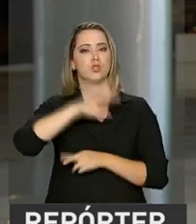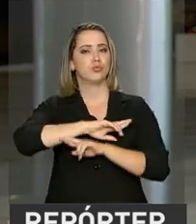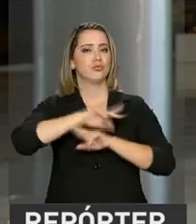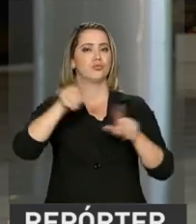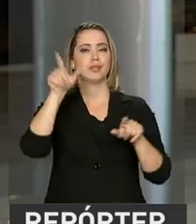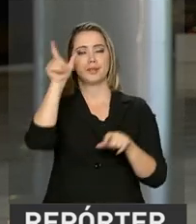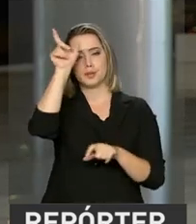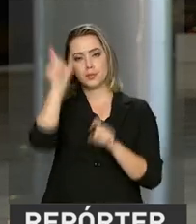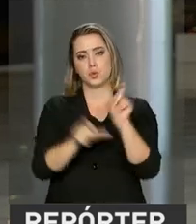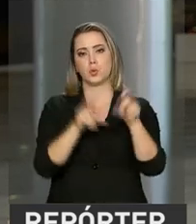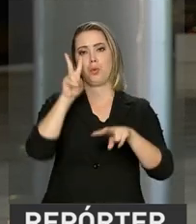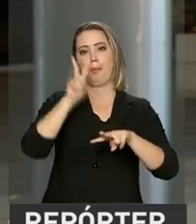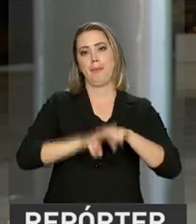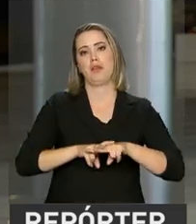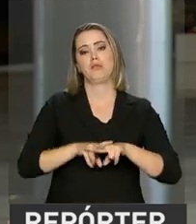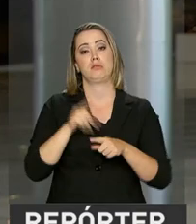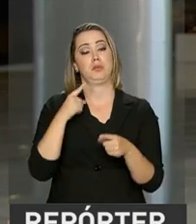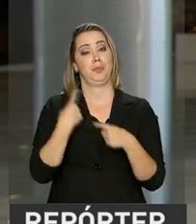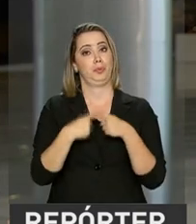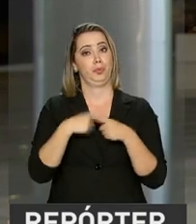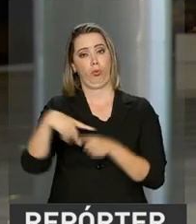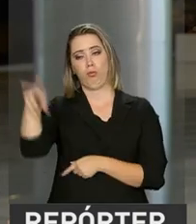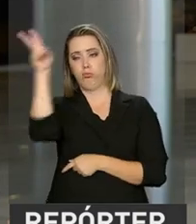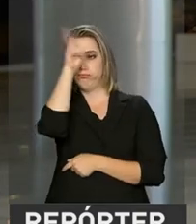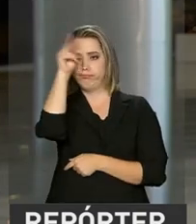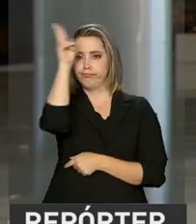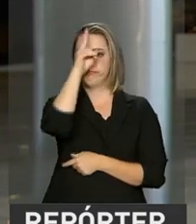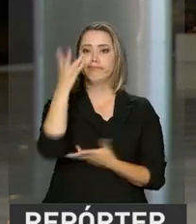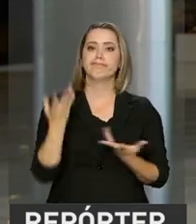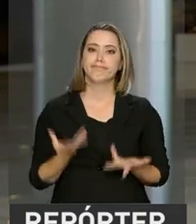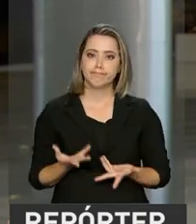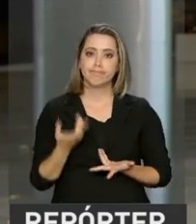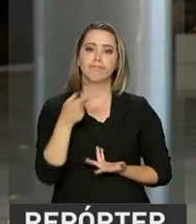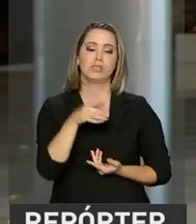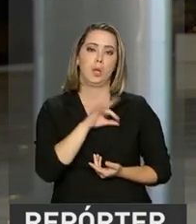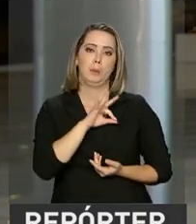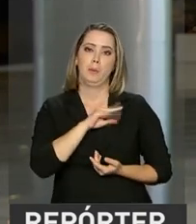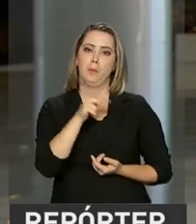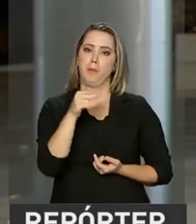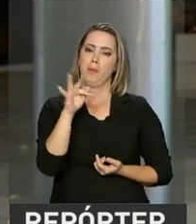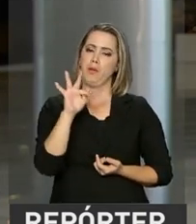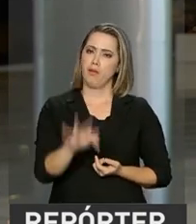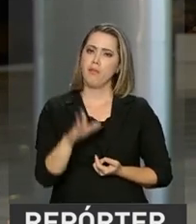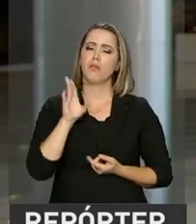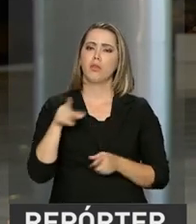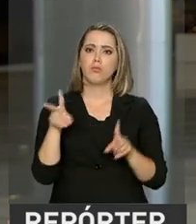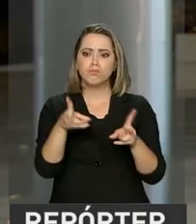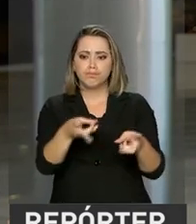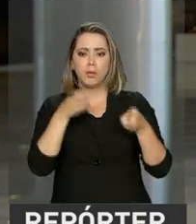por estarem dirigindo embriagadas. A Polícia Rodoviária Federal também flagrou